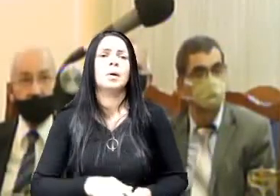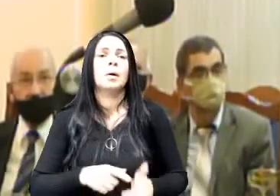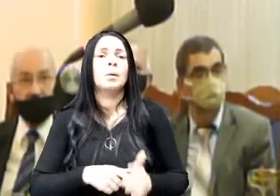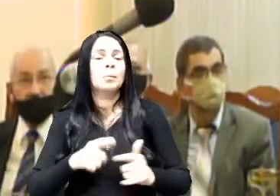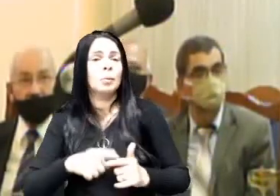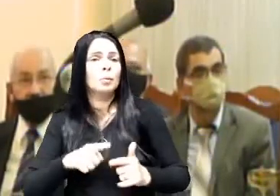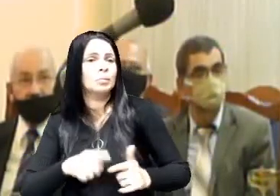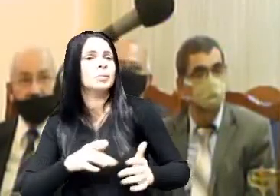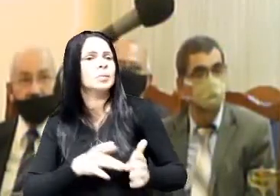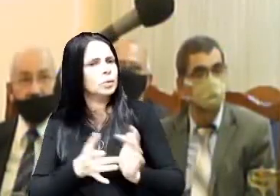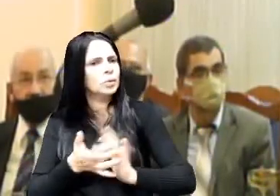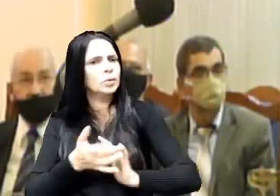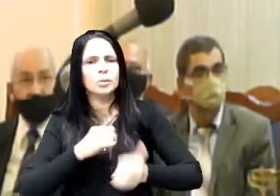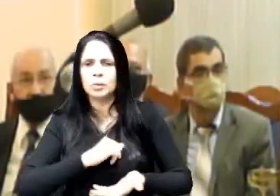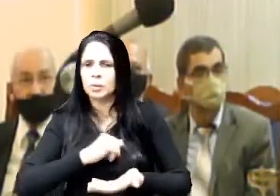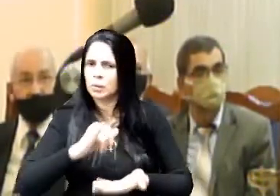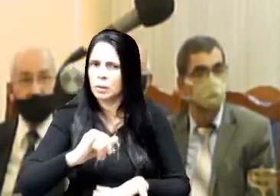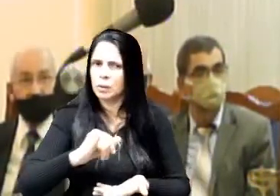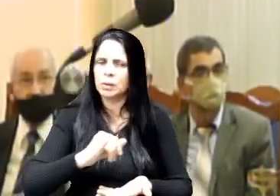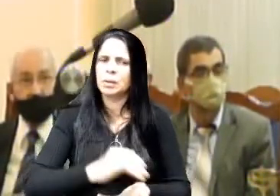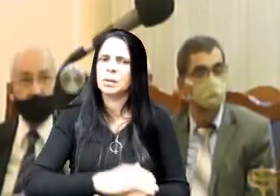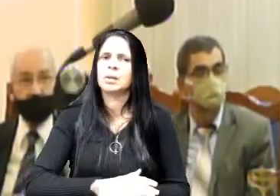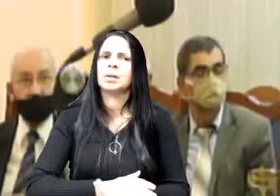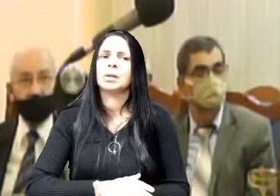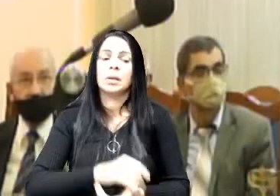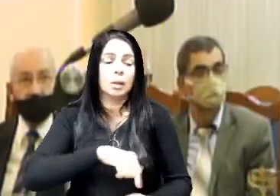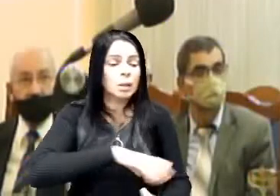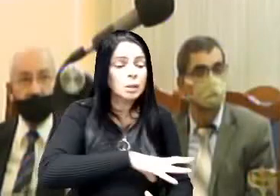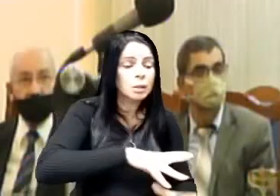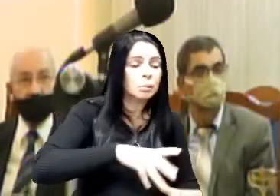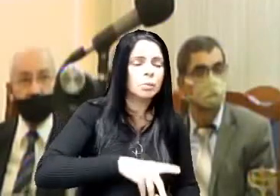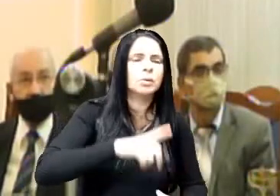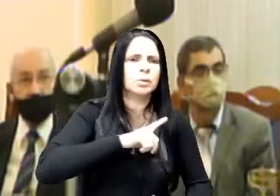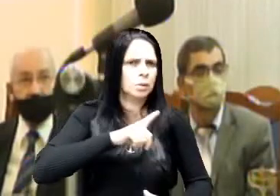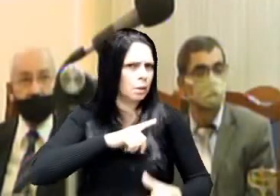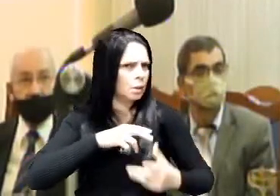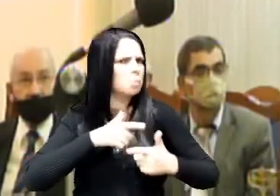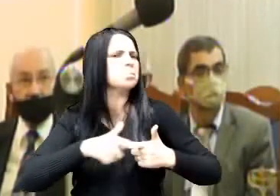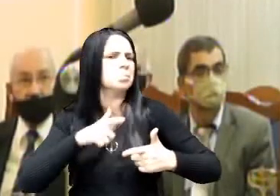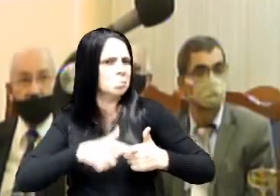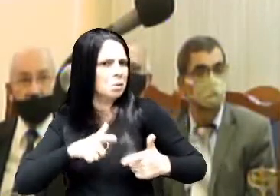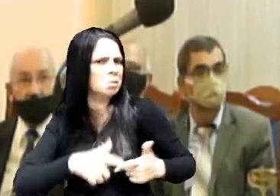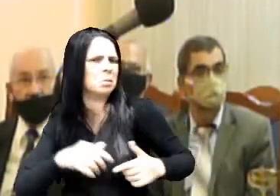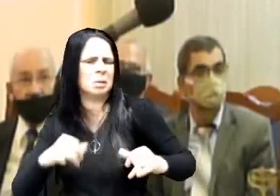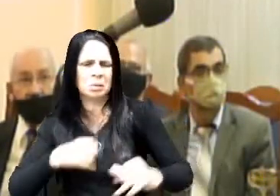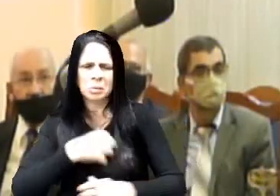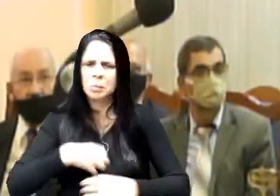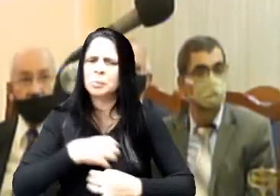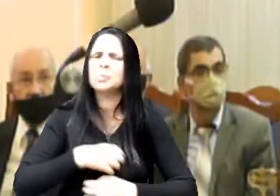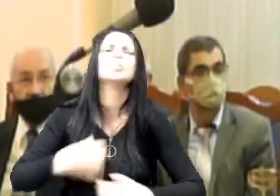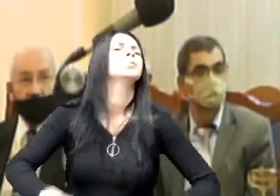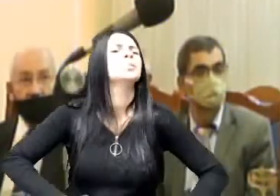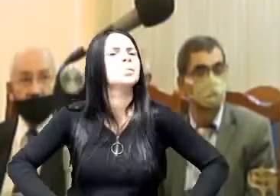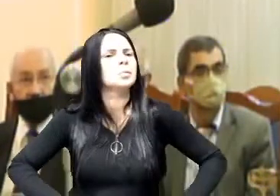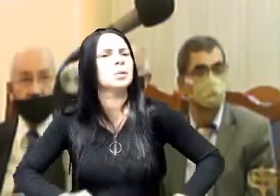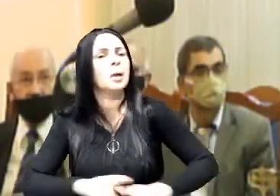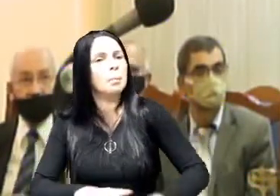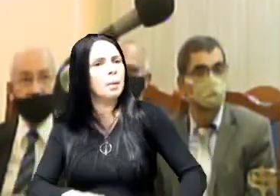mundo tereis, mas tende bom ânimo, seja